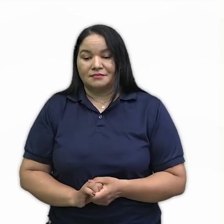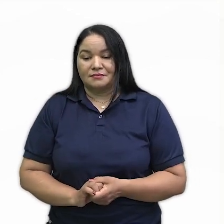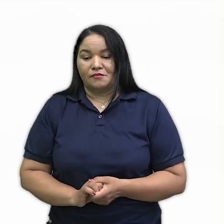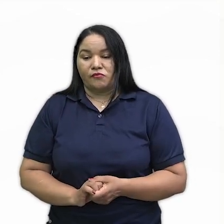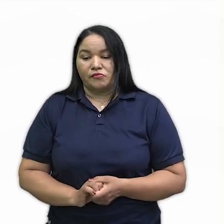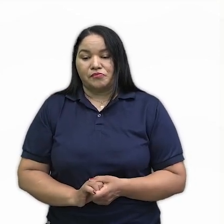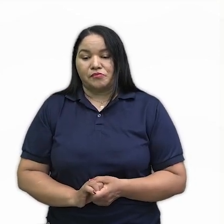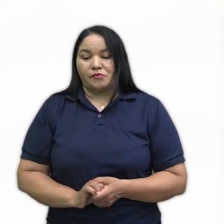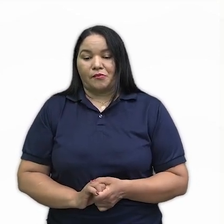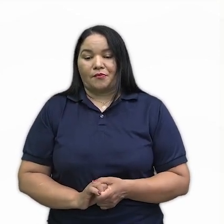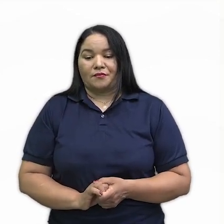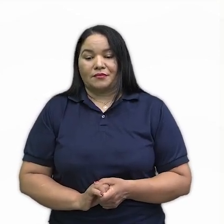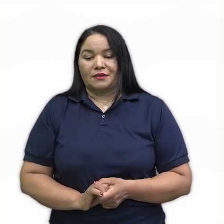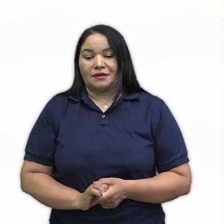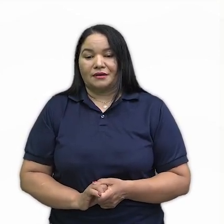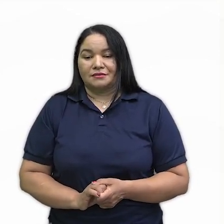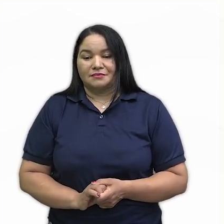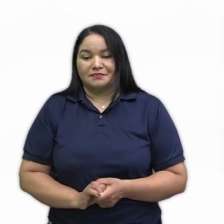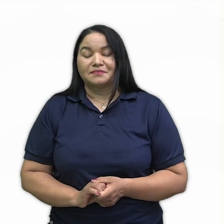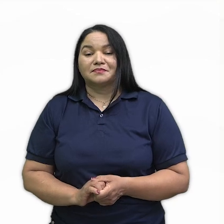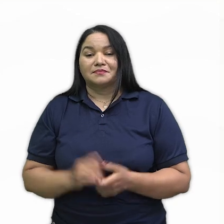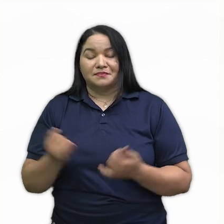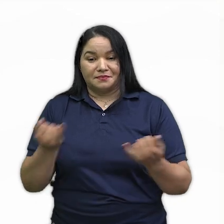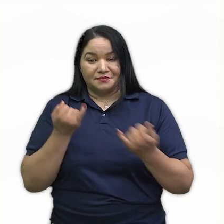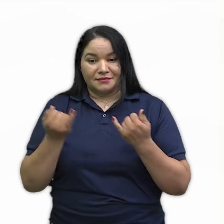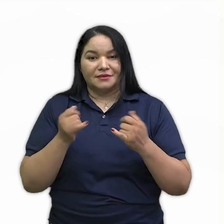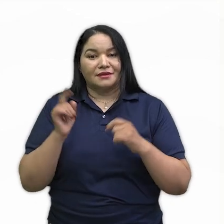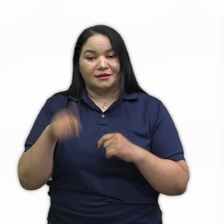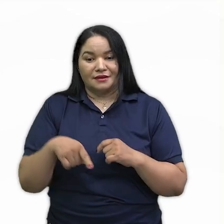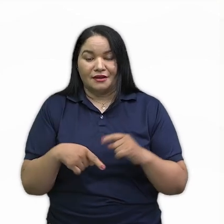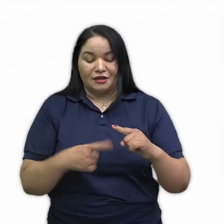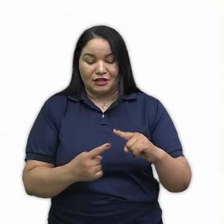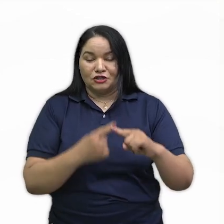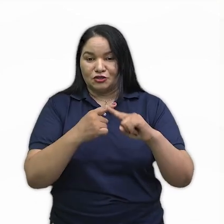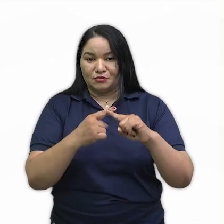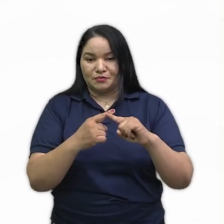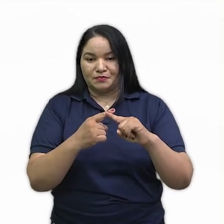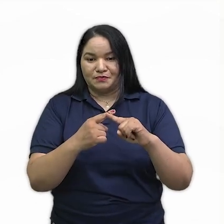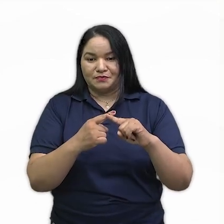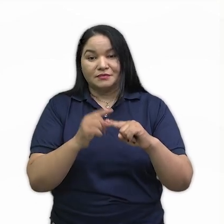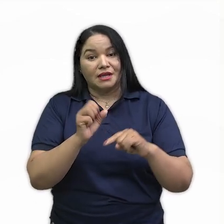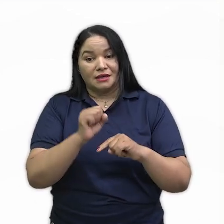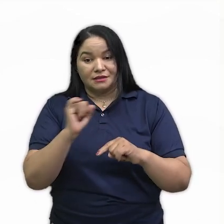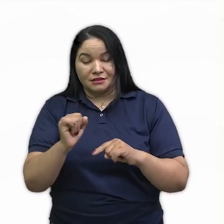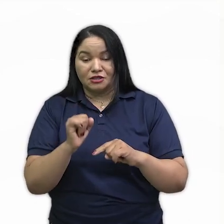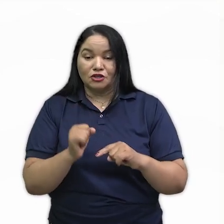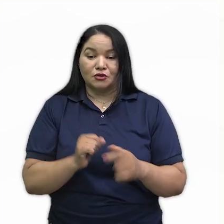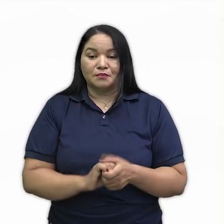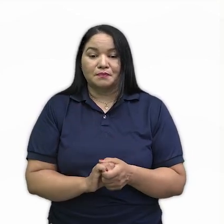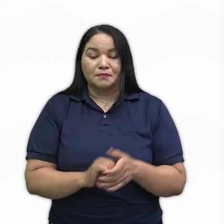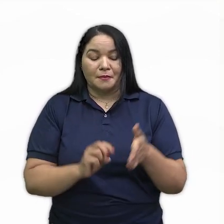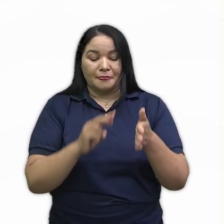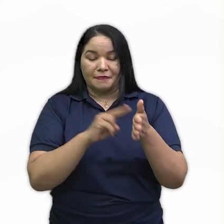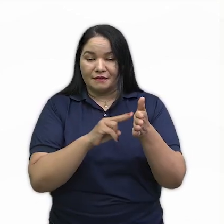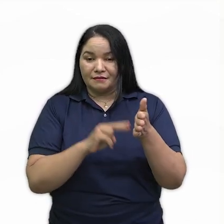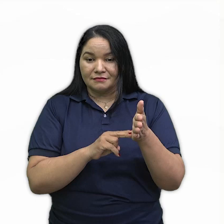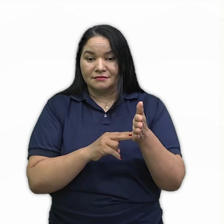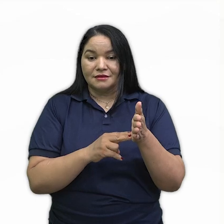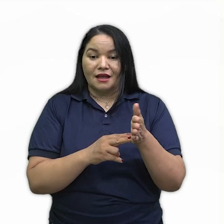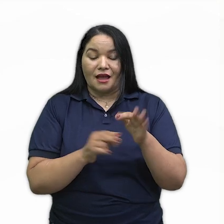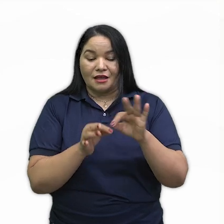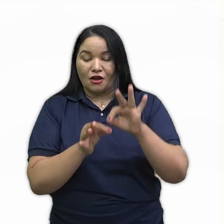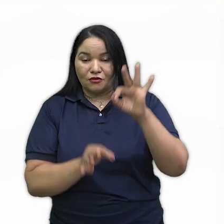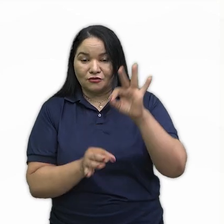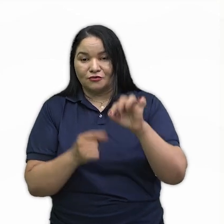ele disse qual é a informação. Ele disse que é para multiplicar pela altura, e agora ele diz, se o prisma tem